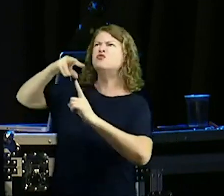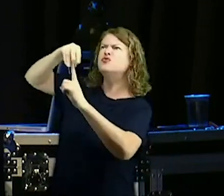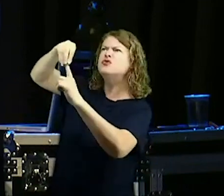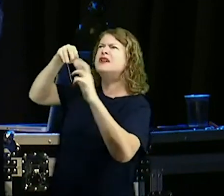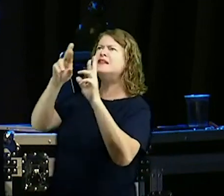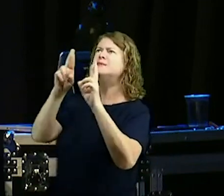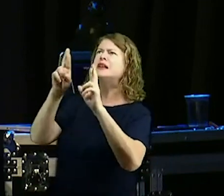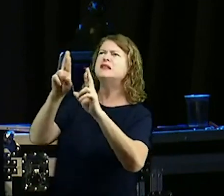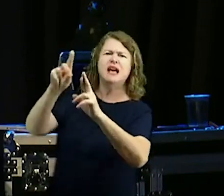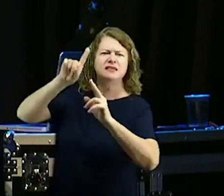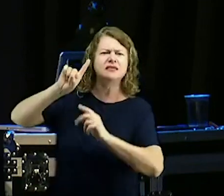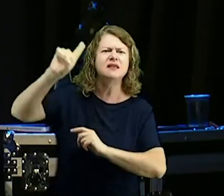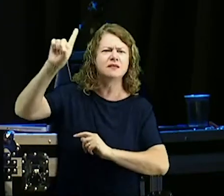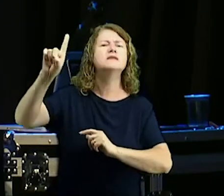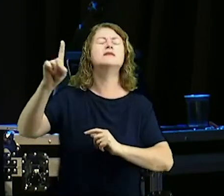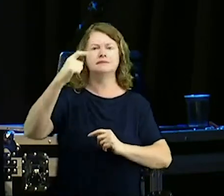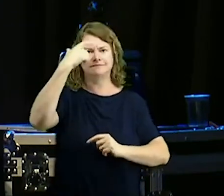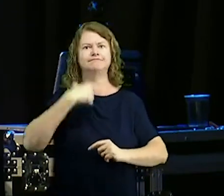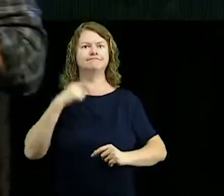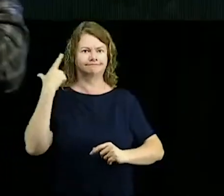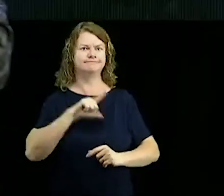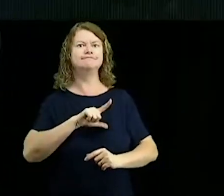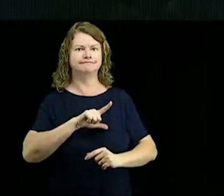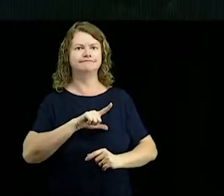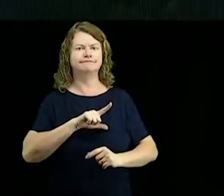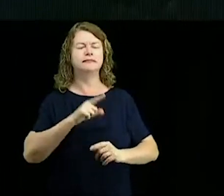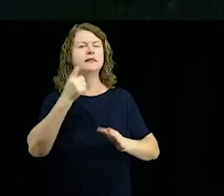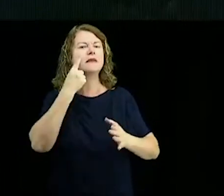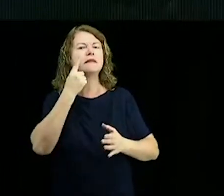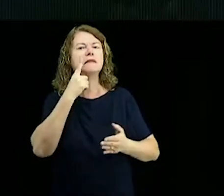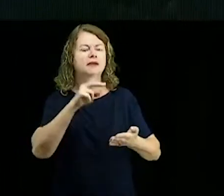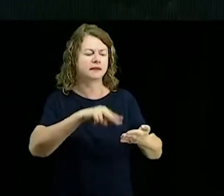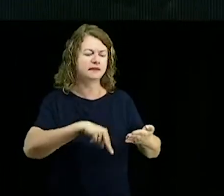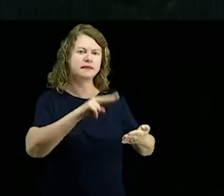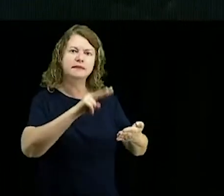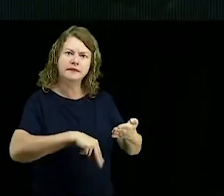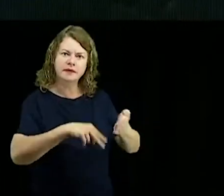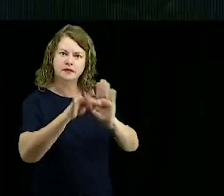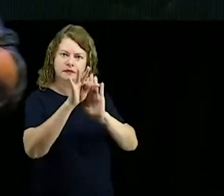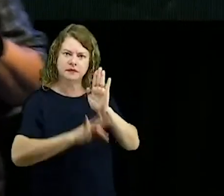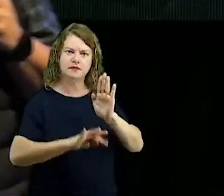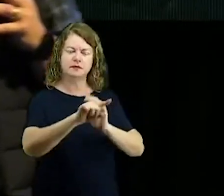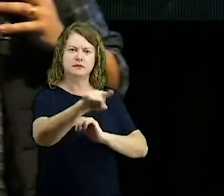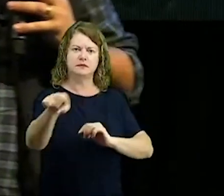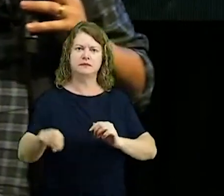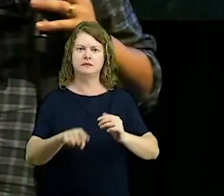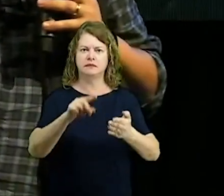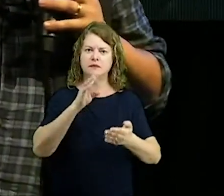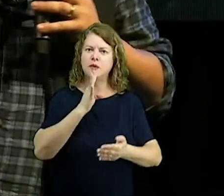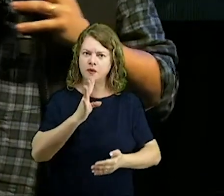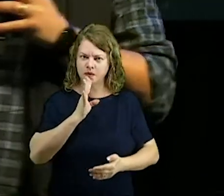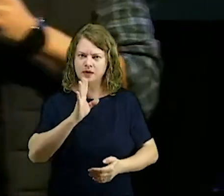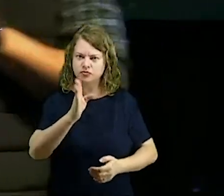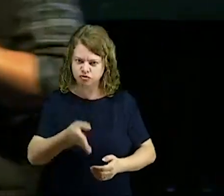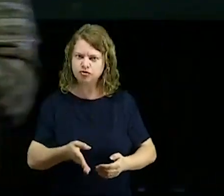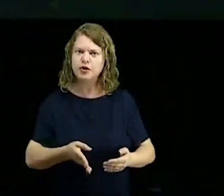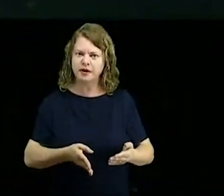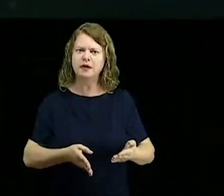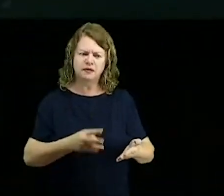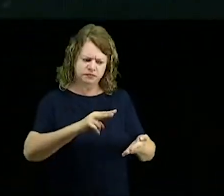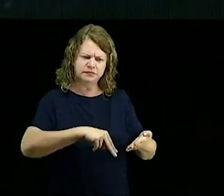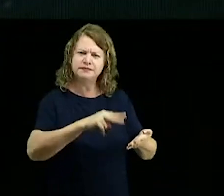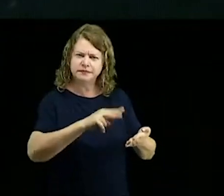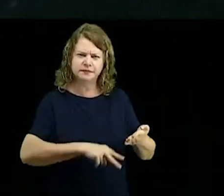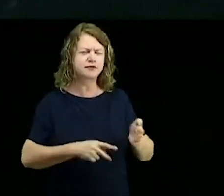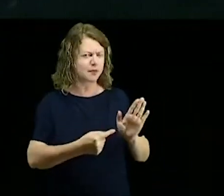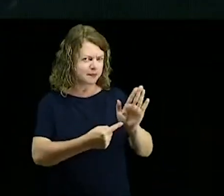com vocês um texto que todos vocês conhecem, todos vocês já devem ter lido, e que mostra como